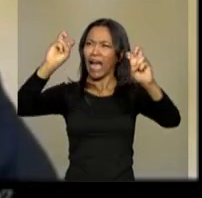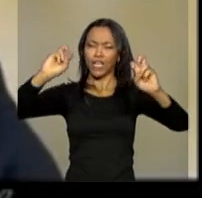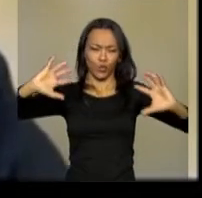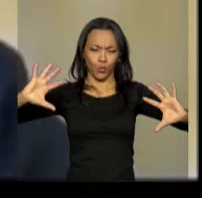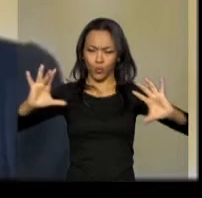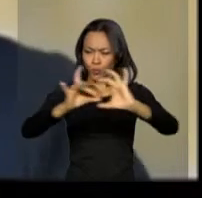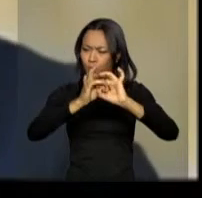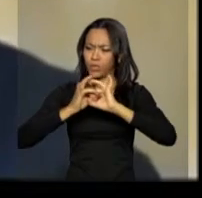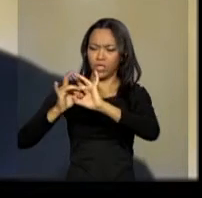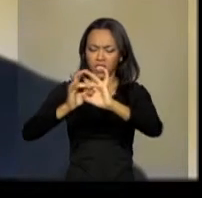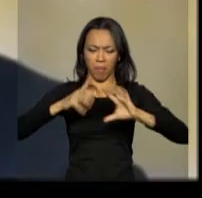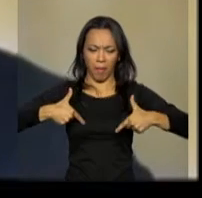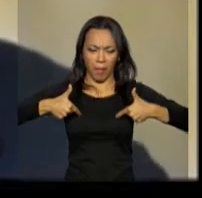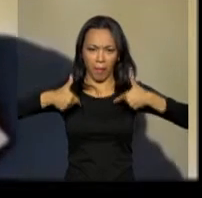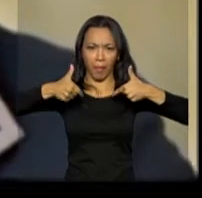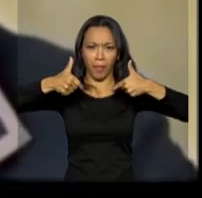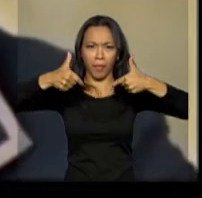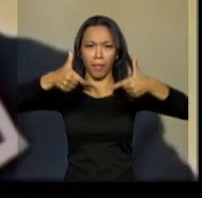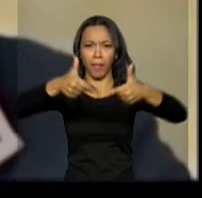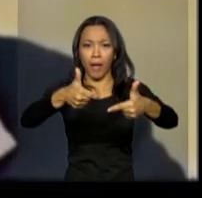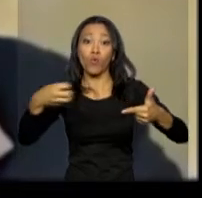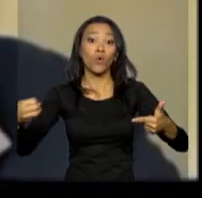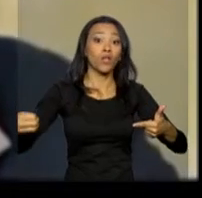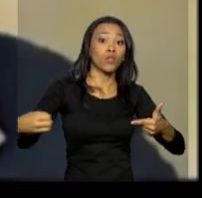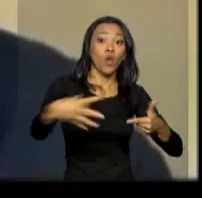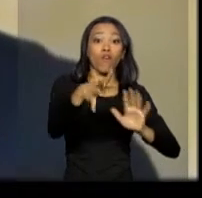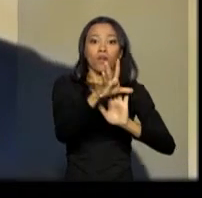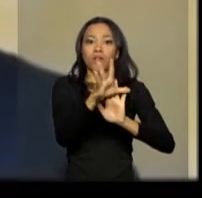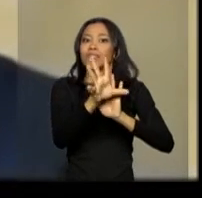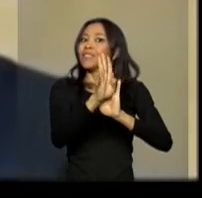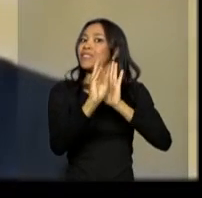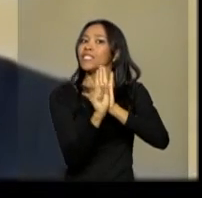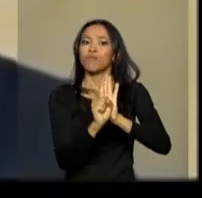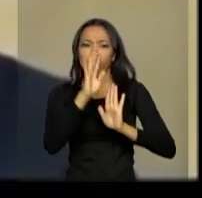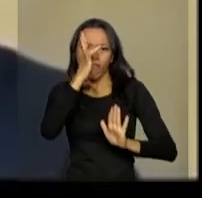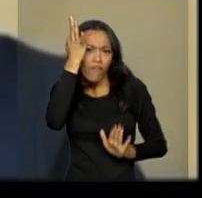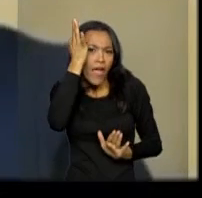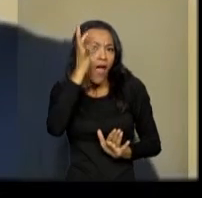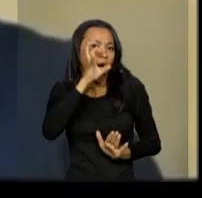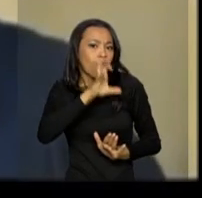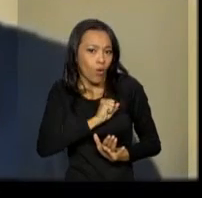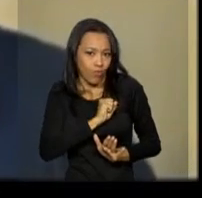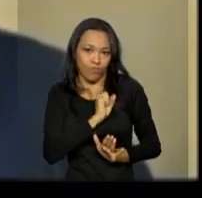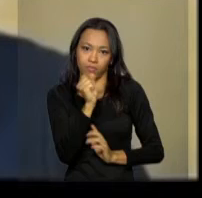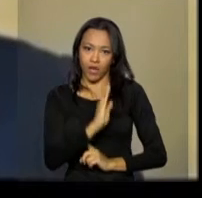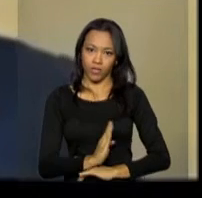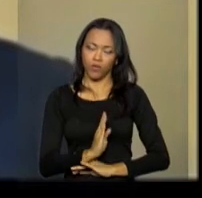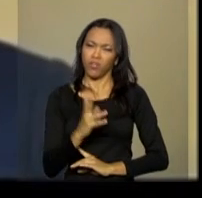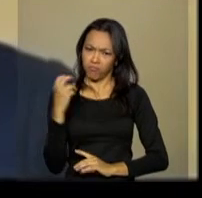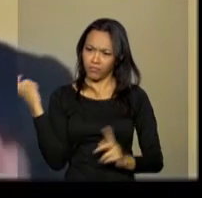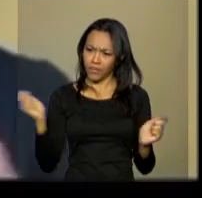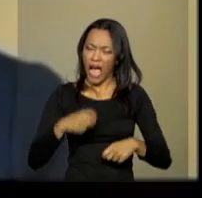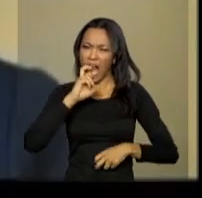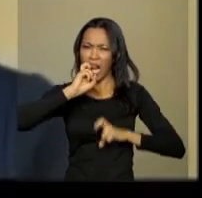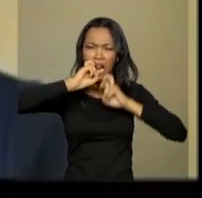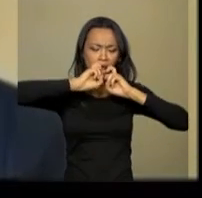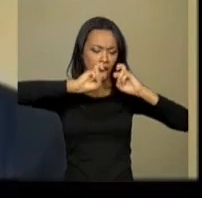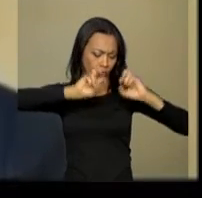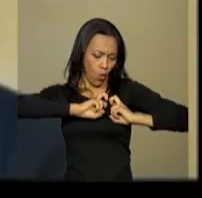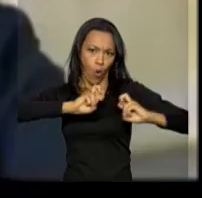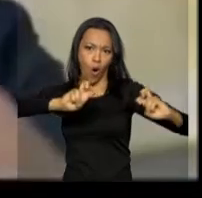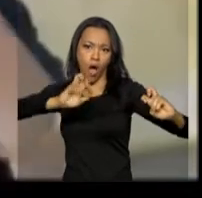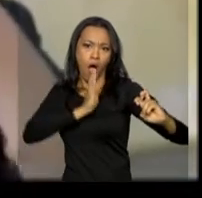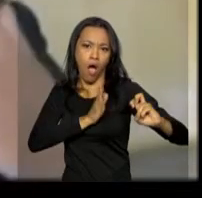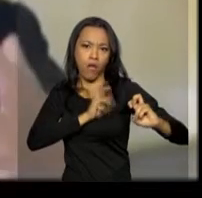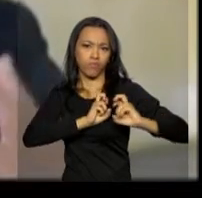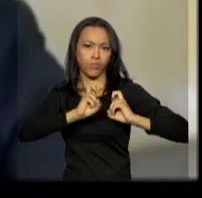só voz uma nova marca de fé e amor para nosso país. Poderemos gritar do fundo do nosso